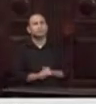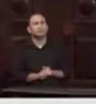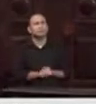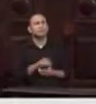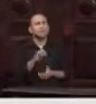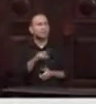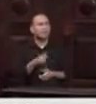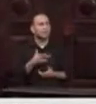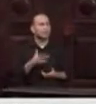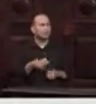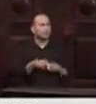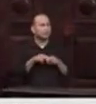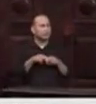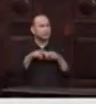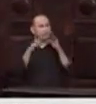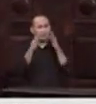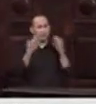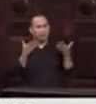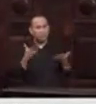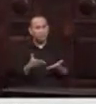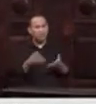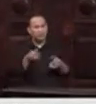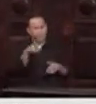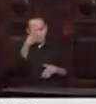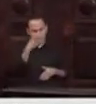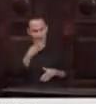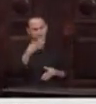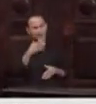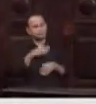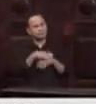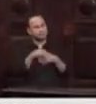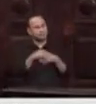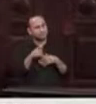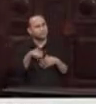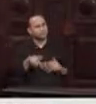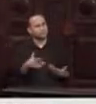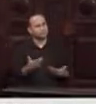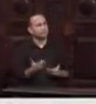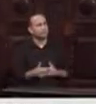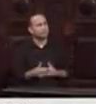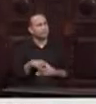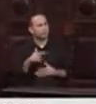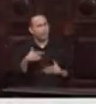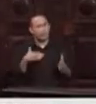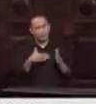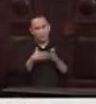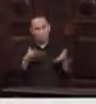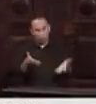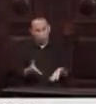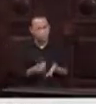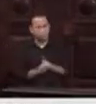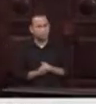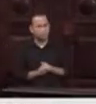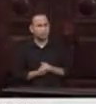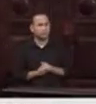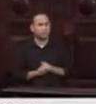o que eu quero destacar é que a situação dessas famílias hoje é muito séria, muito delicada. Elas não têm até hoje nenhum tipo